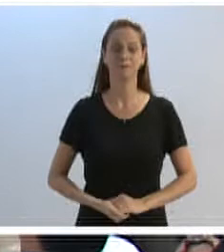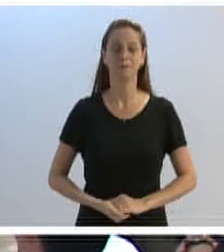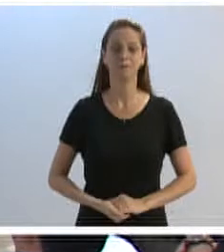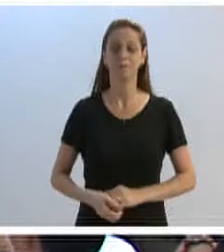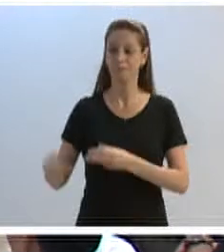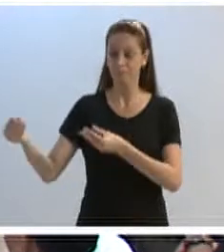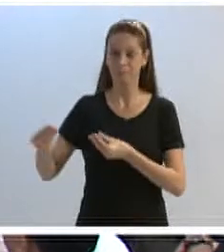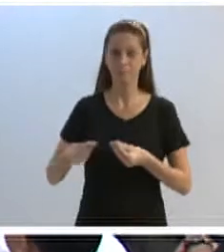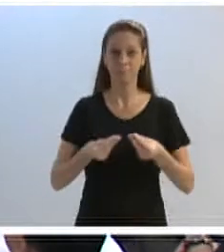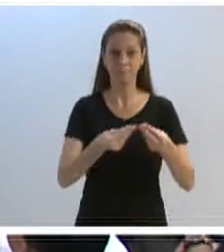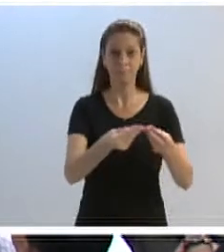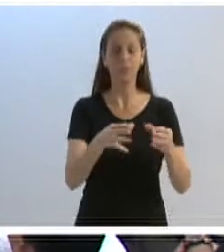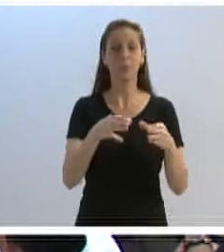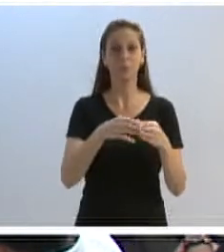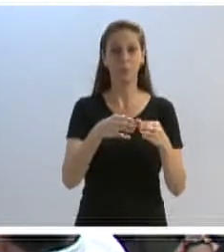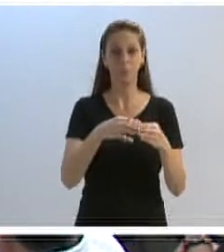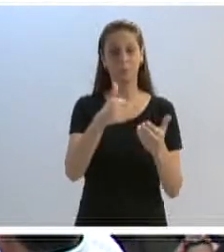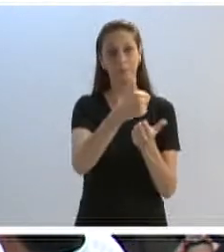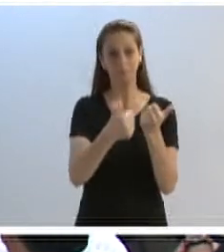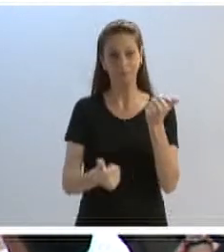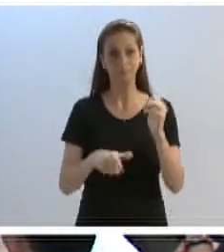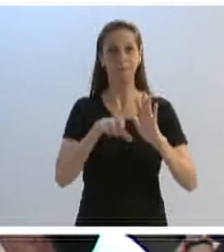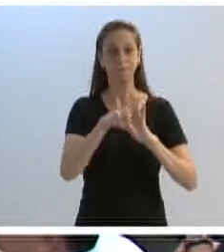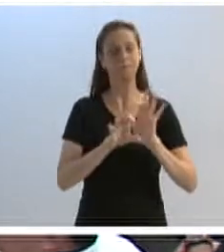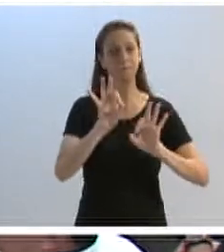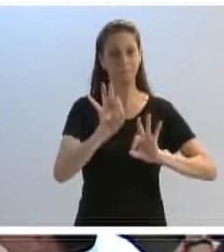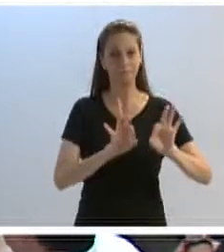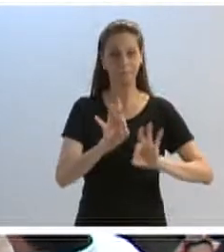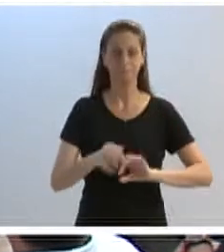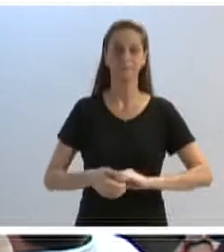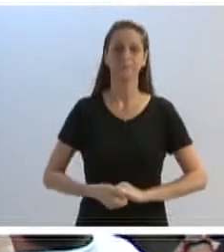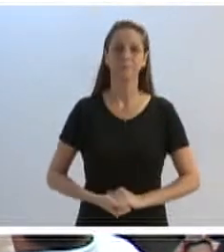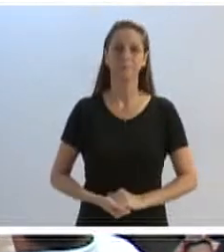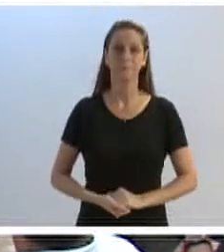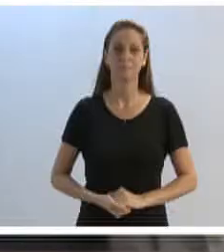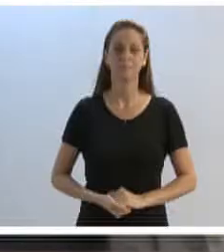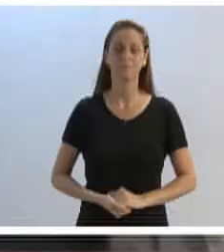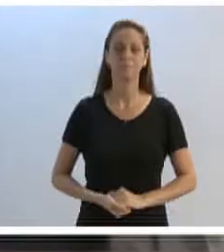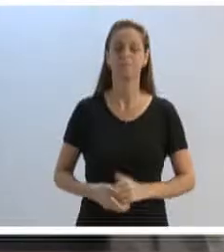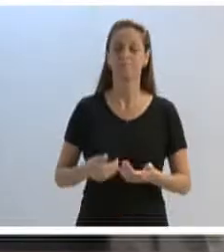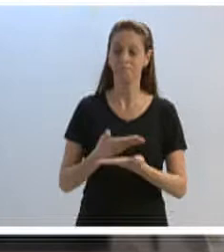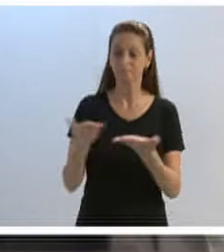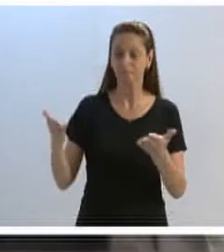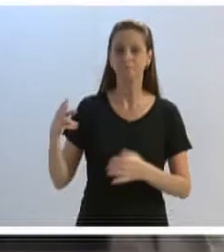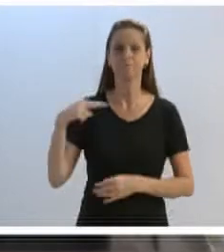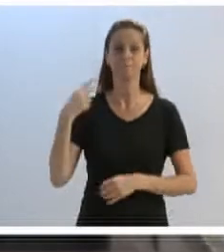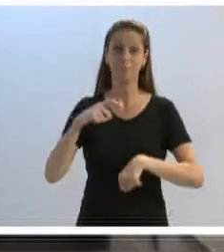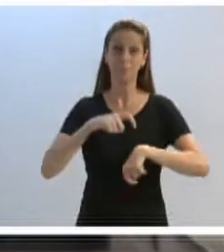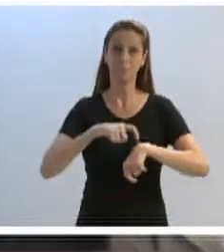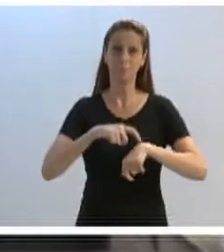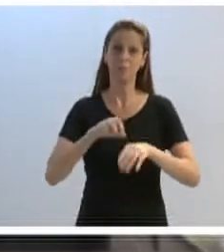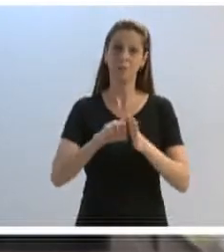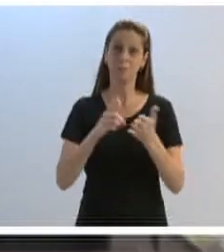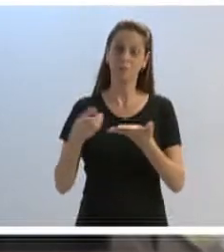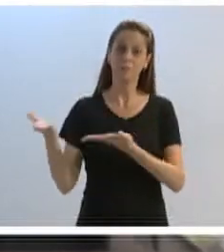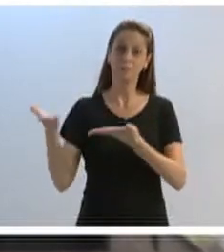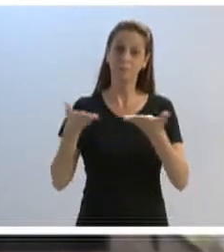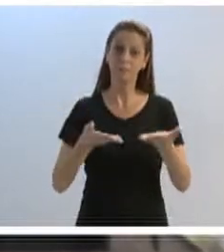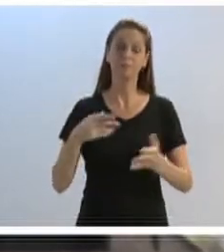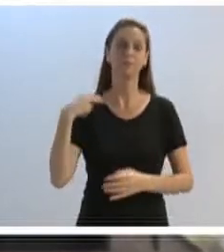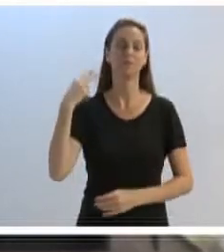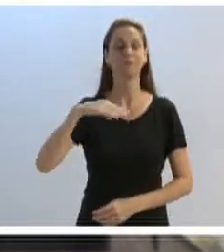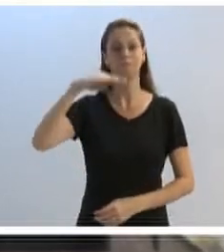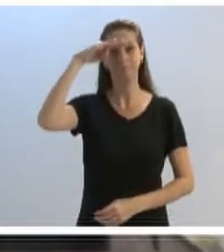Encaminho a diretoria legislativa para as providências. Senhores vereadores, momento bíblico, convido o vereador Jovino